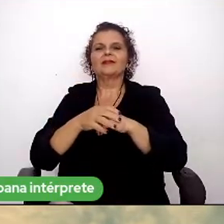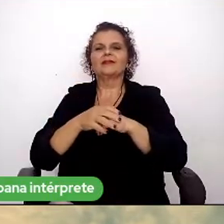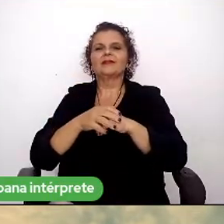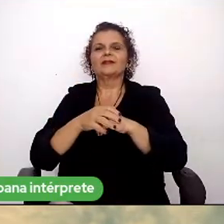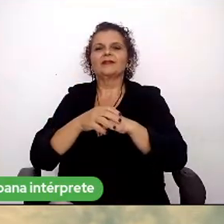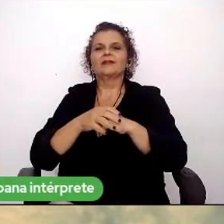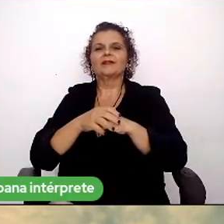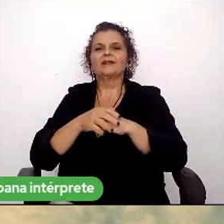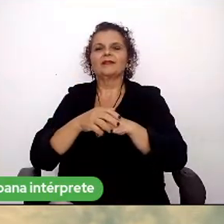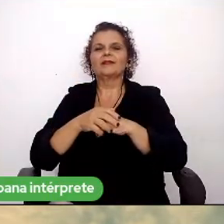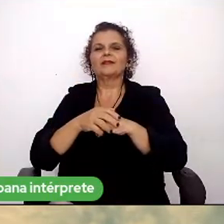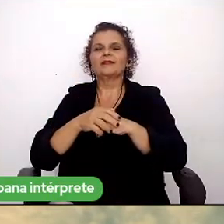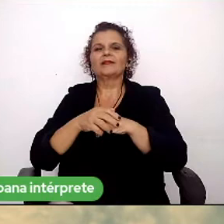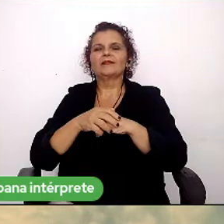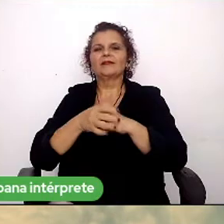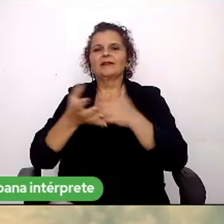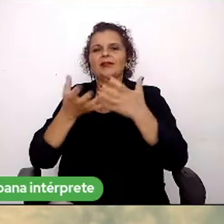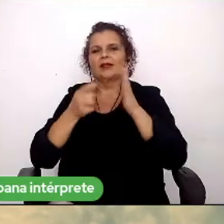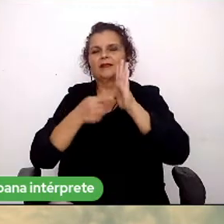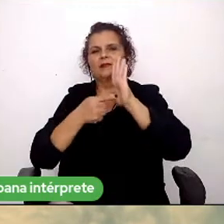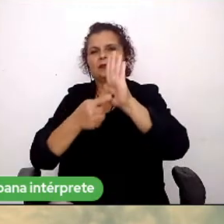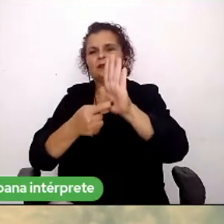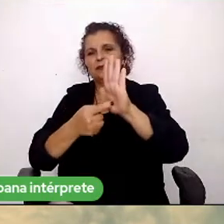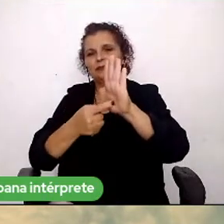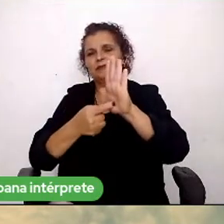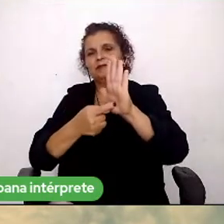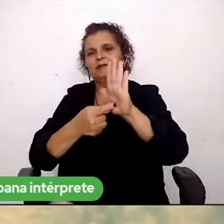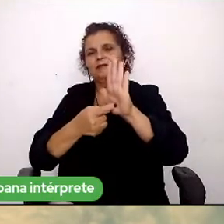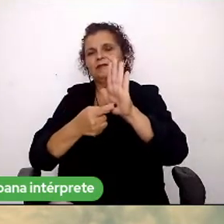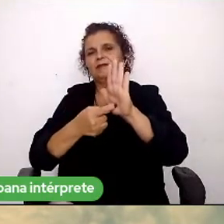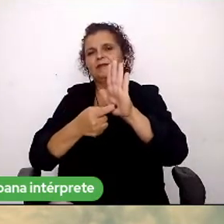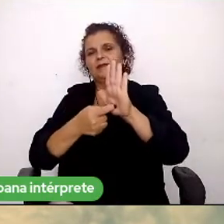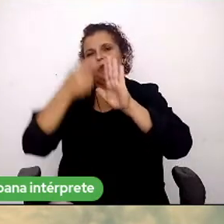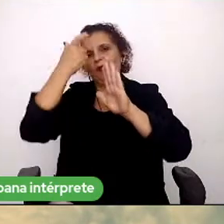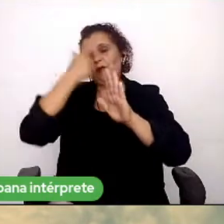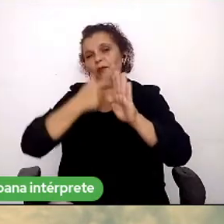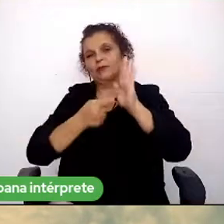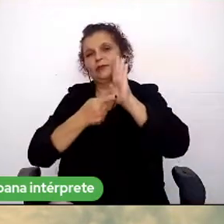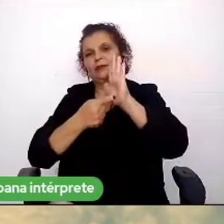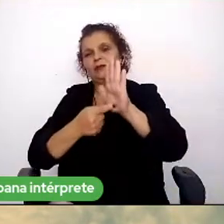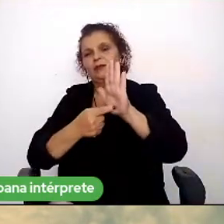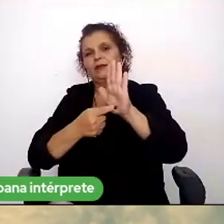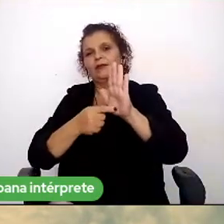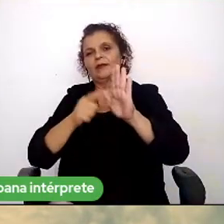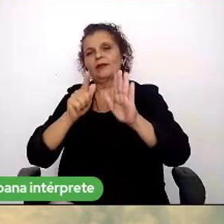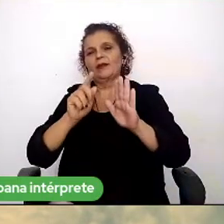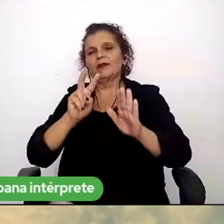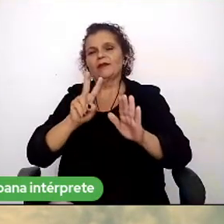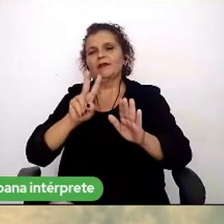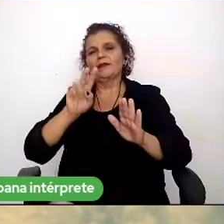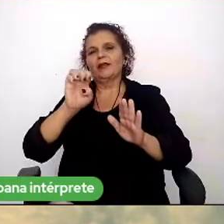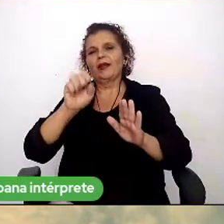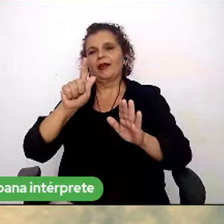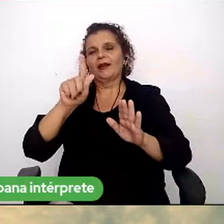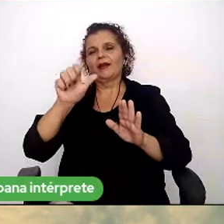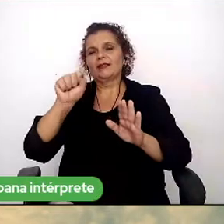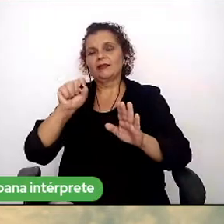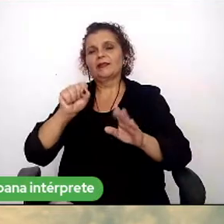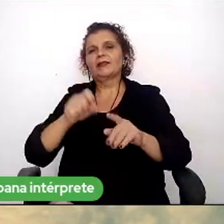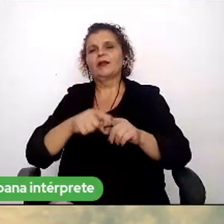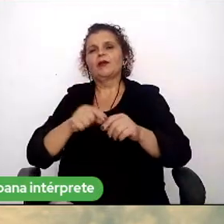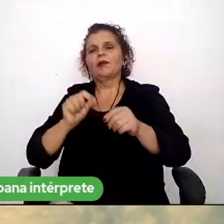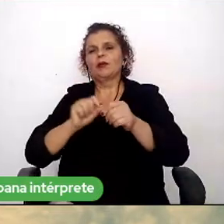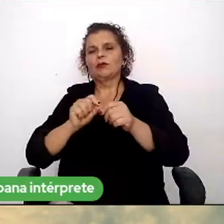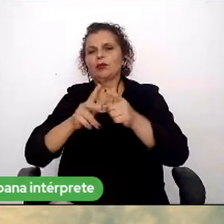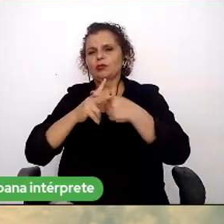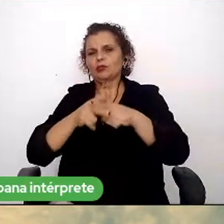Tá. Quer se apresentar, Gabriel? Vou me apresentar, então. Eu sou Gabriel Viegas. Eu sou consultor de desenvolvimento